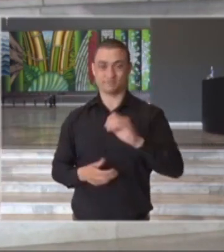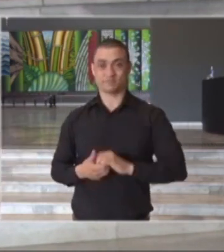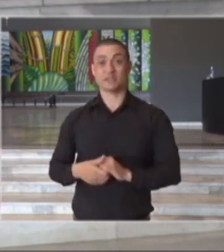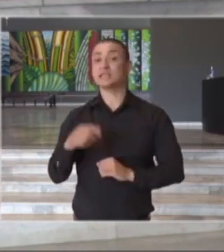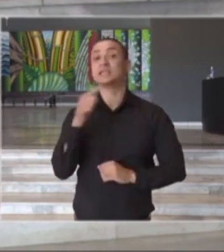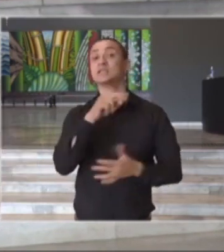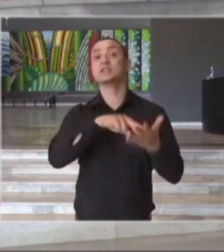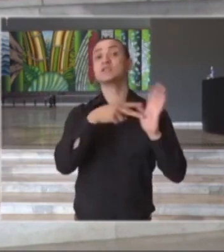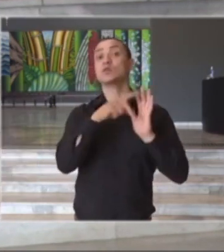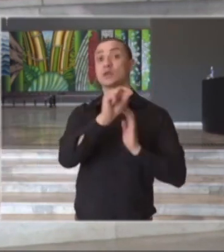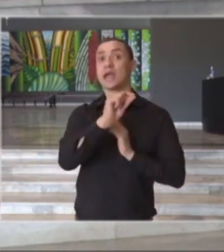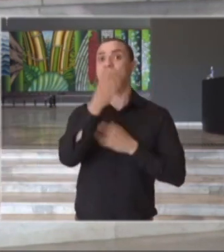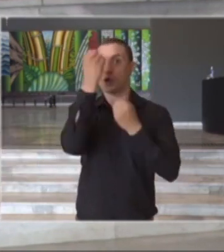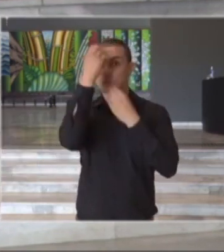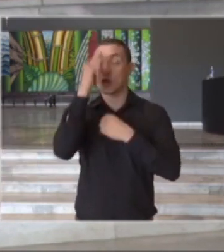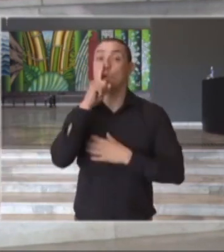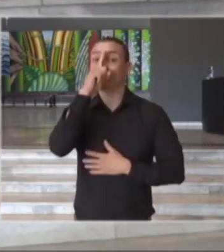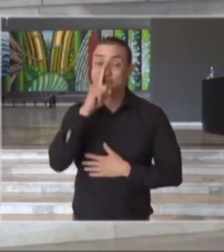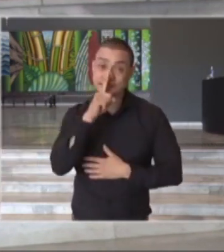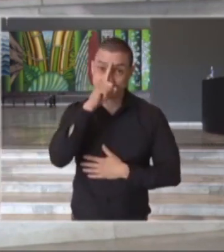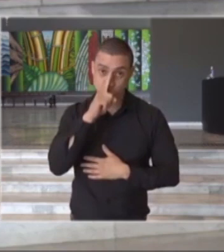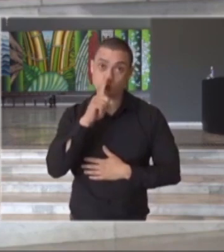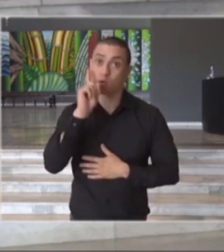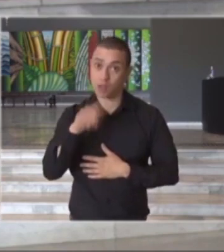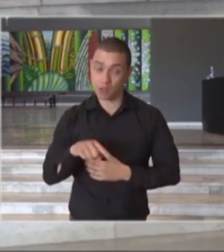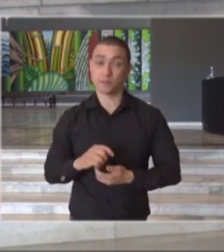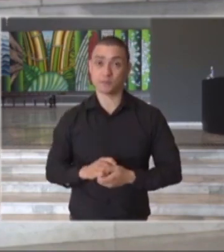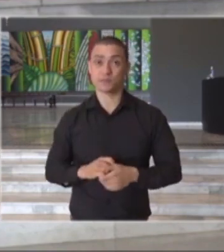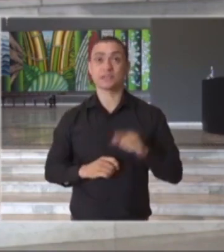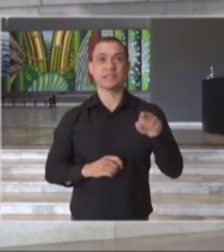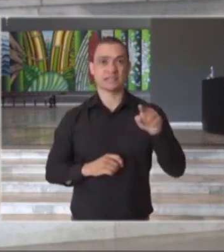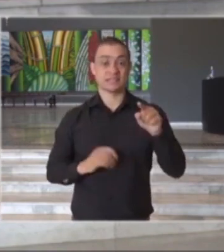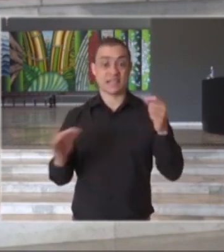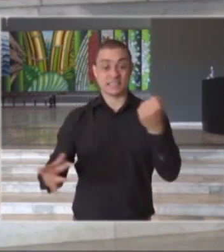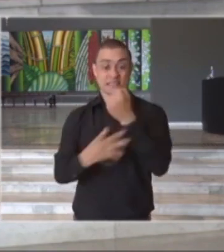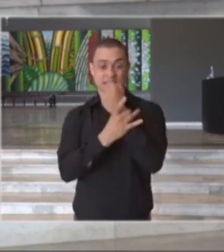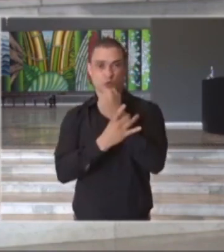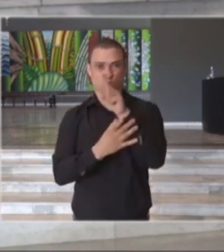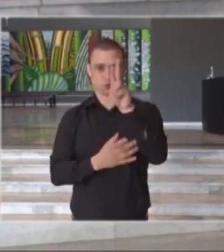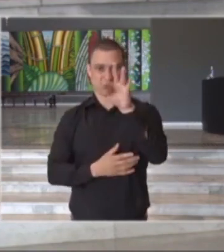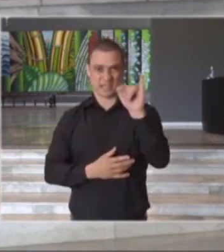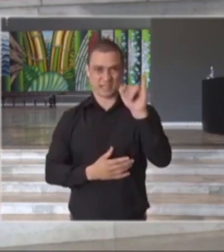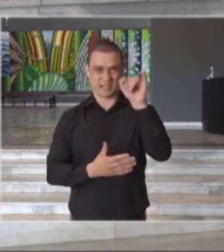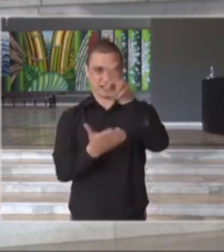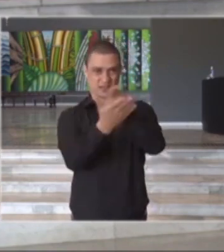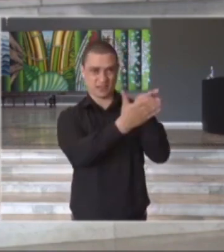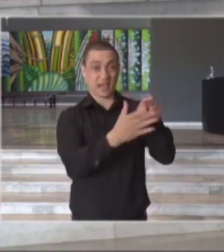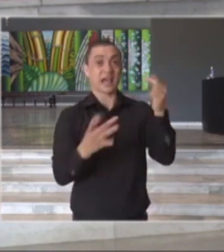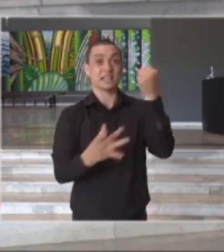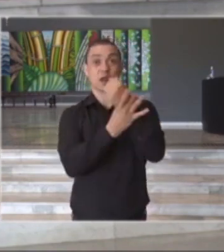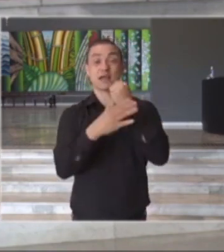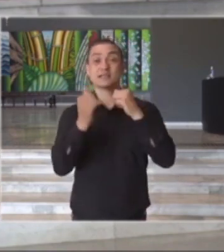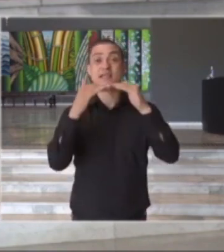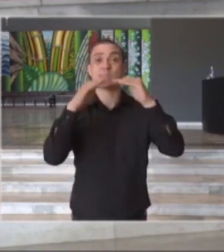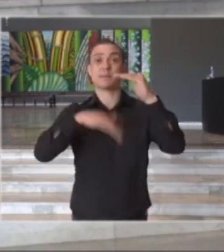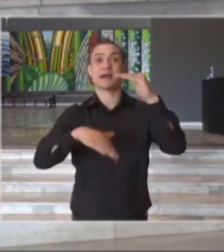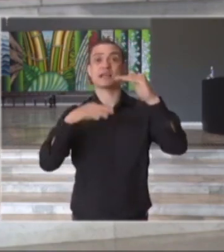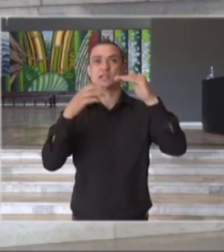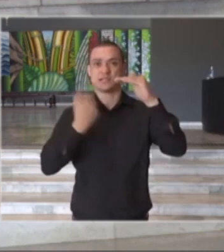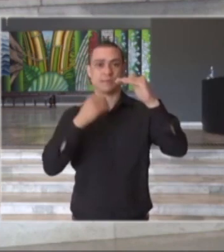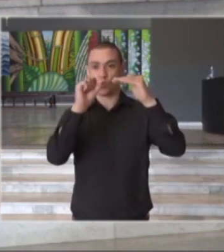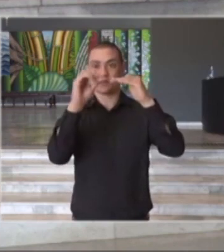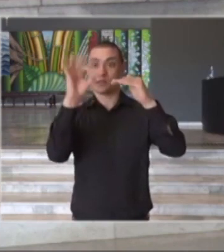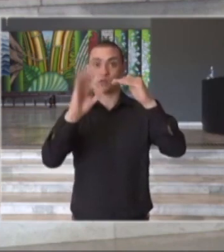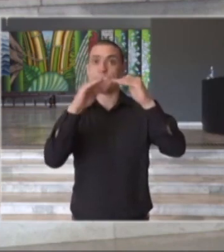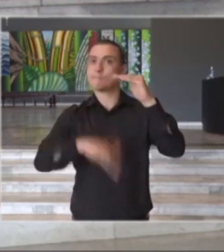isso passa a ser um dado de risco o condado de segurança de uma uti o ideal é que ele fique sempre abaixo